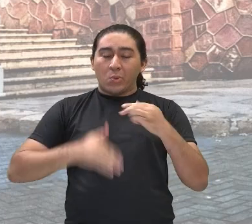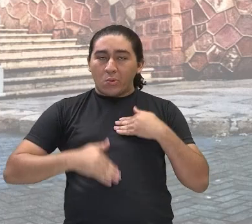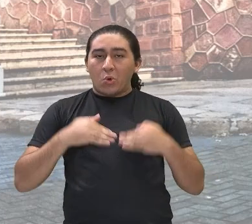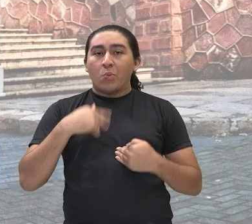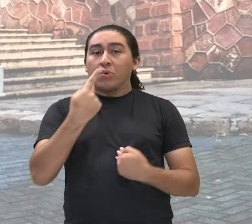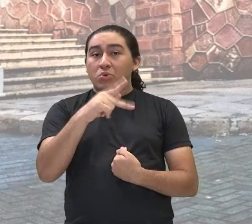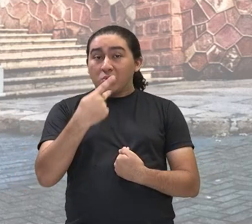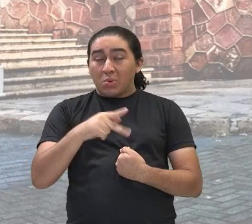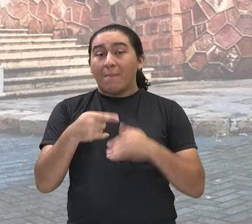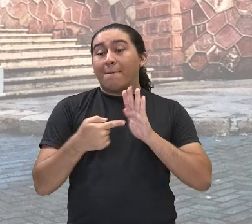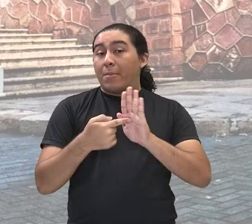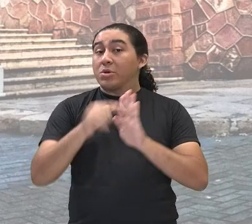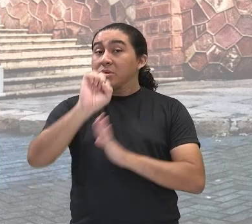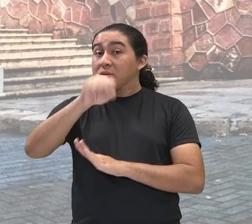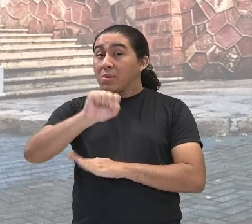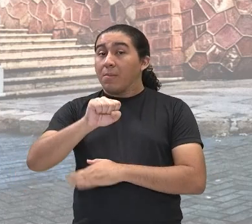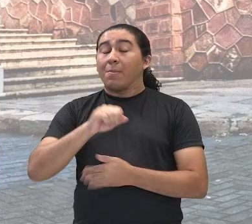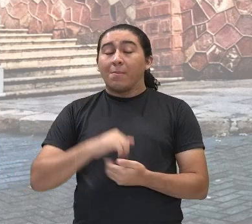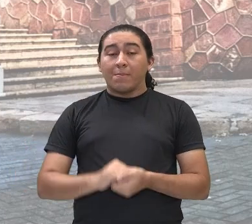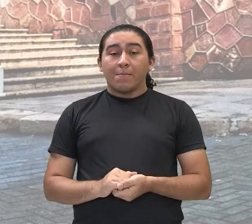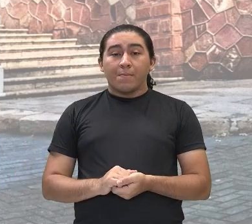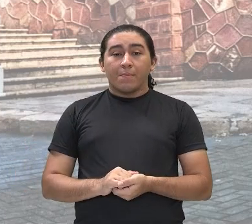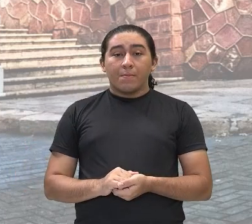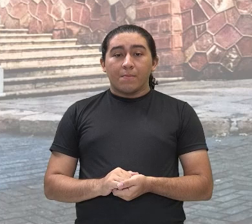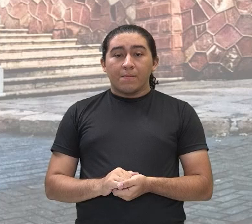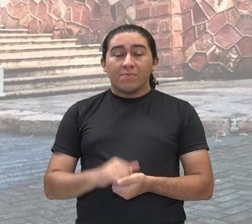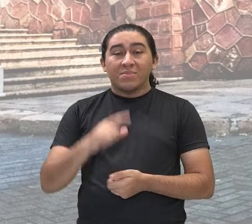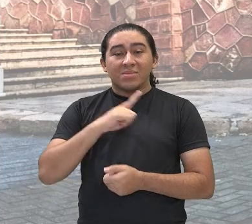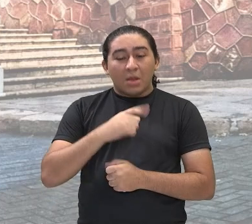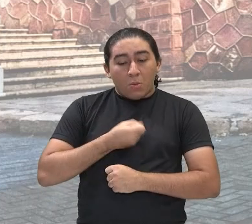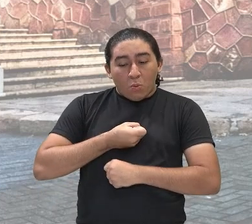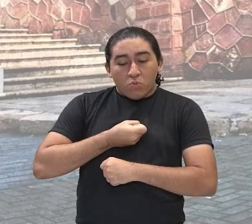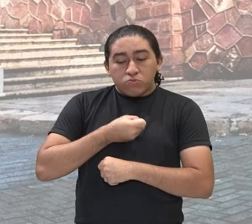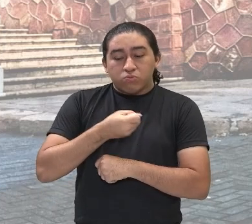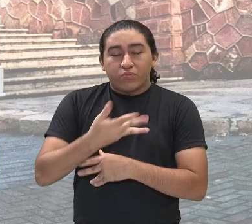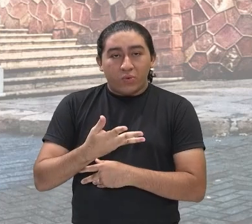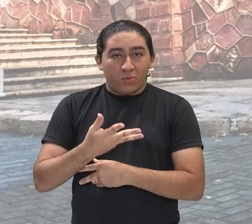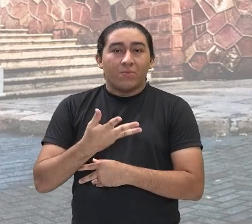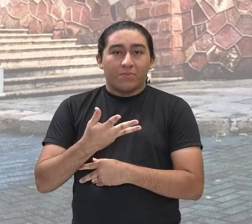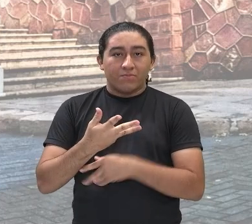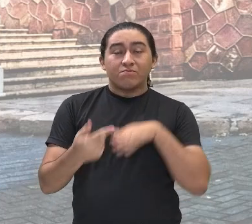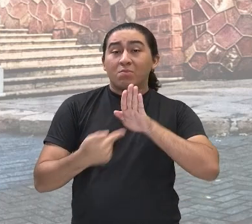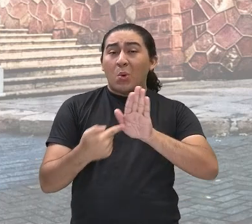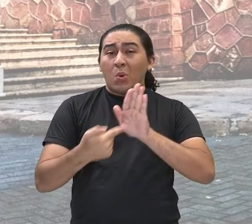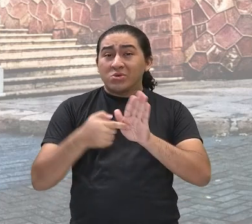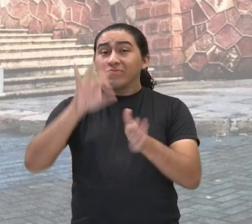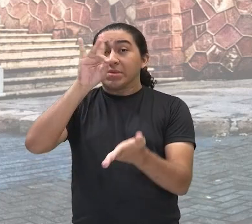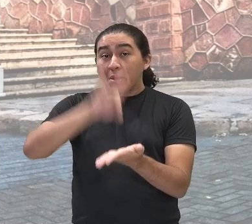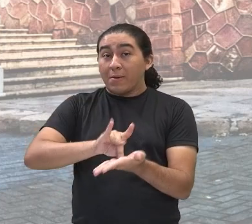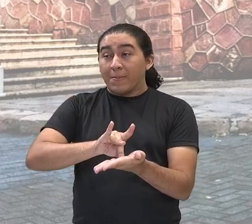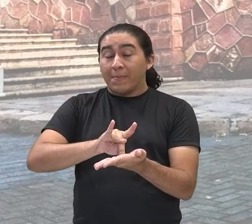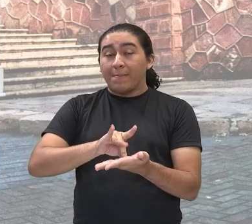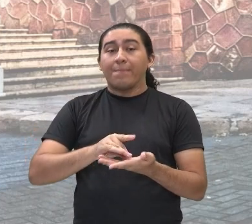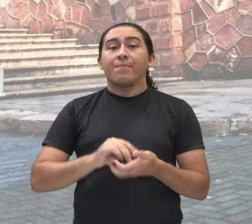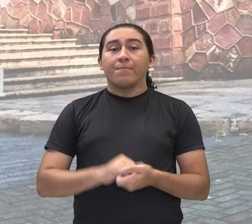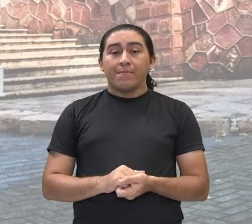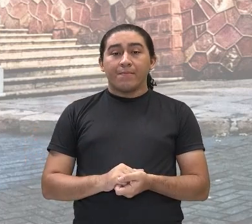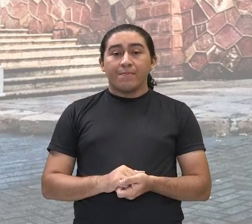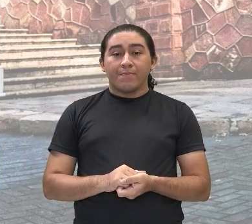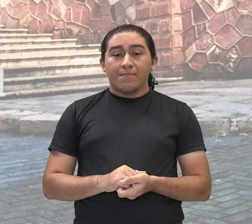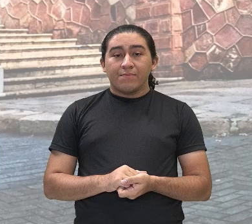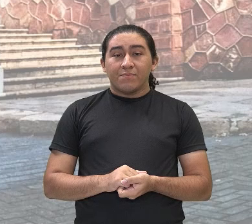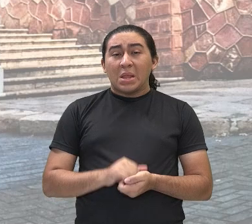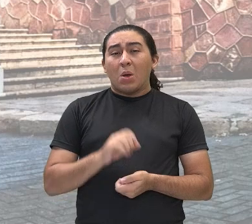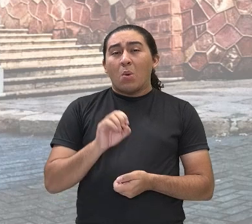forma. Ele vai botar para fora, mostrar, externalizar, quase que